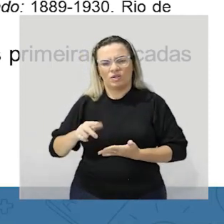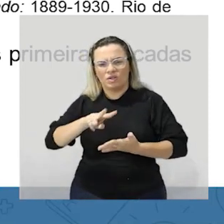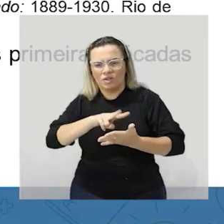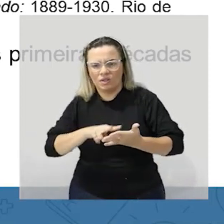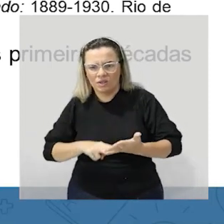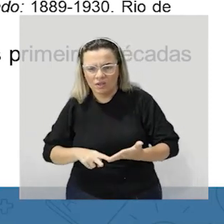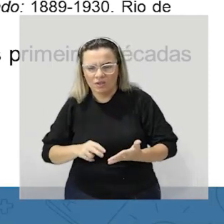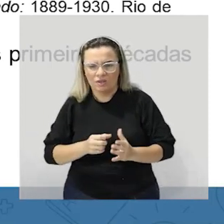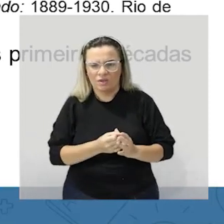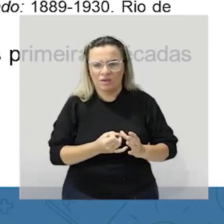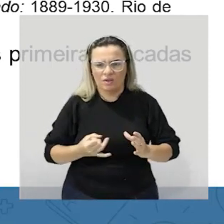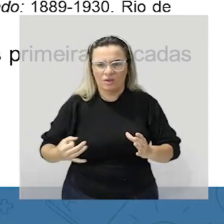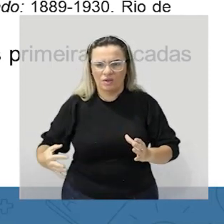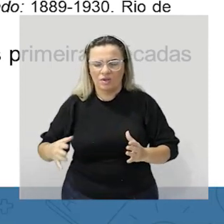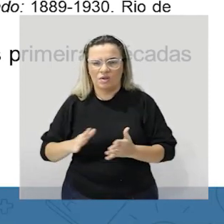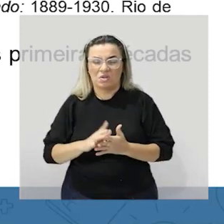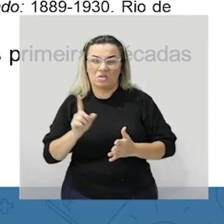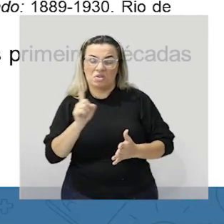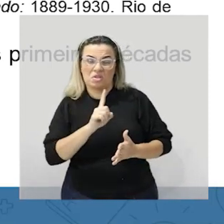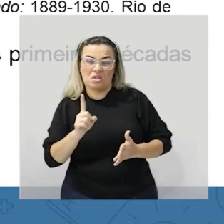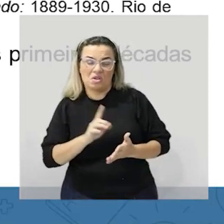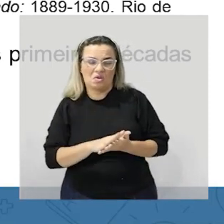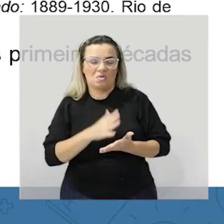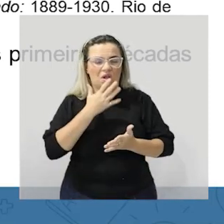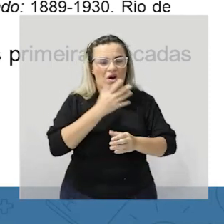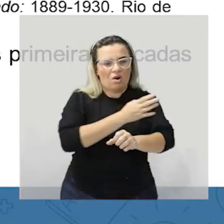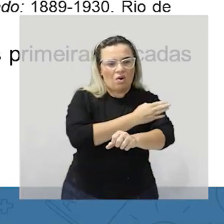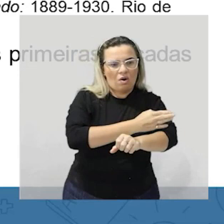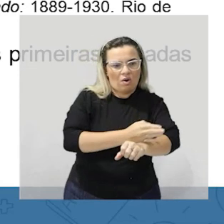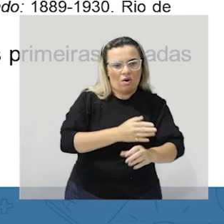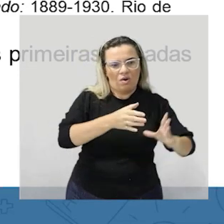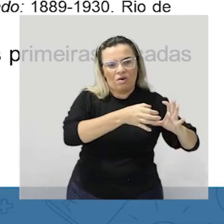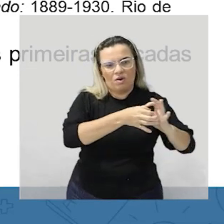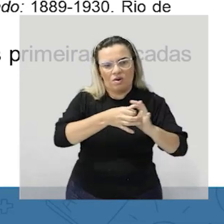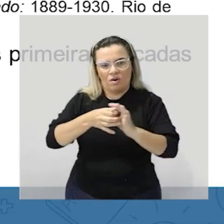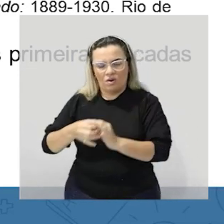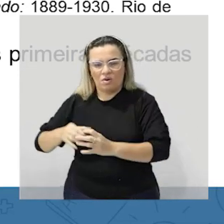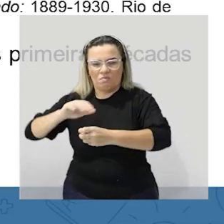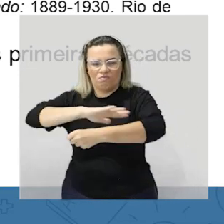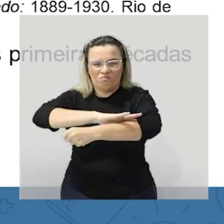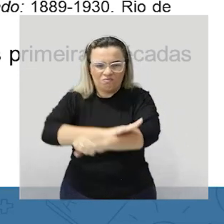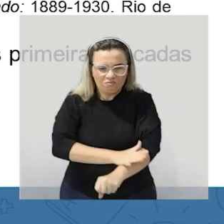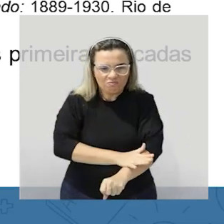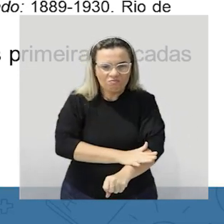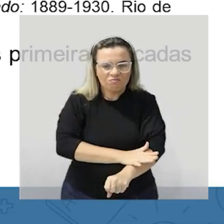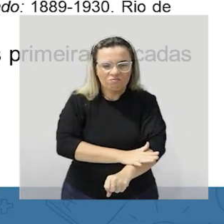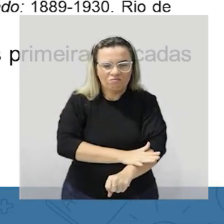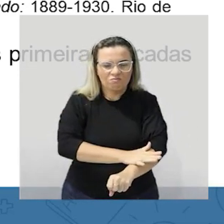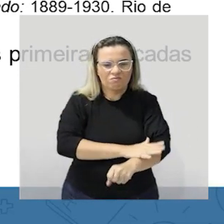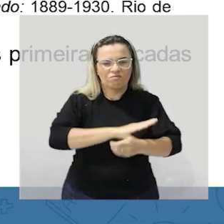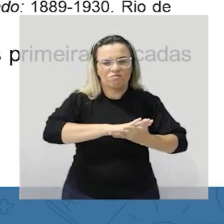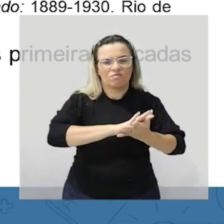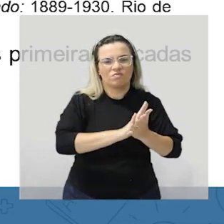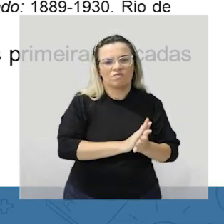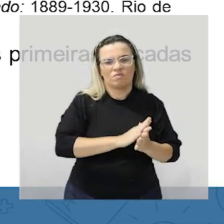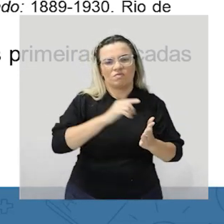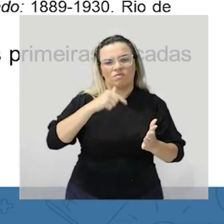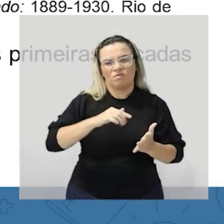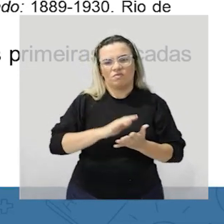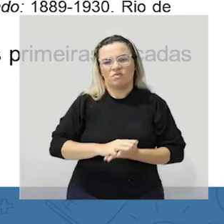sua maioria não brancos, no contexto altamente racista e